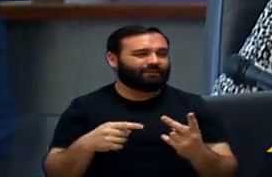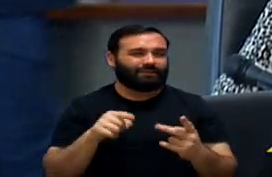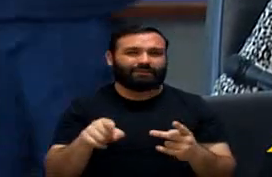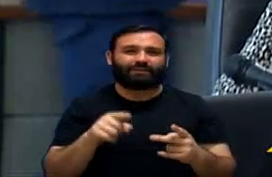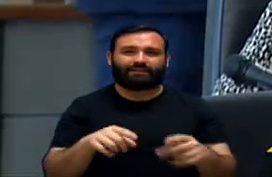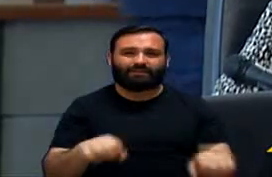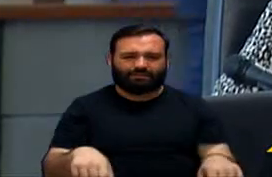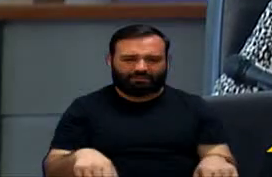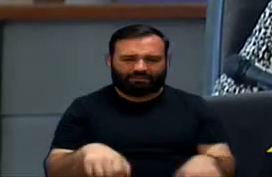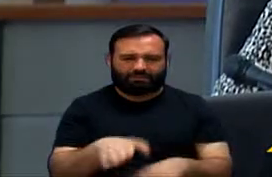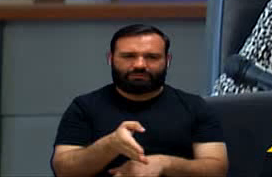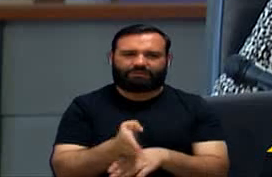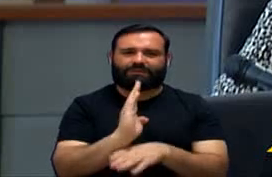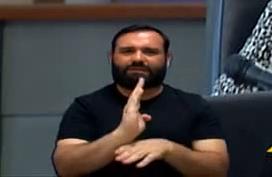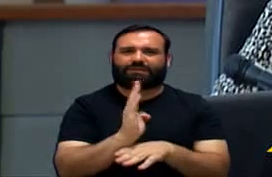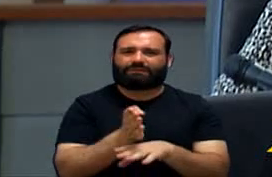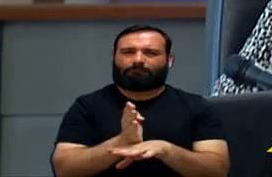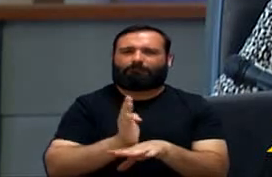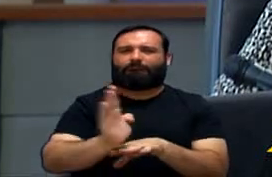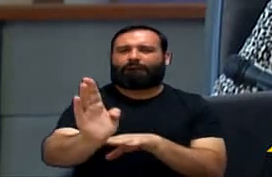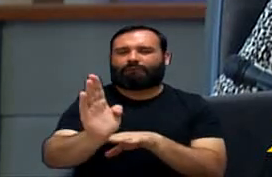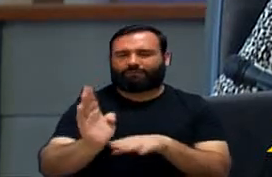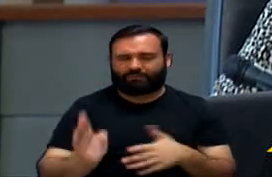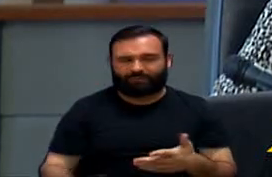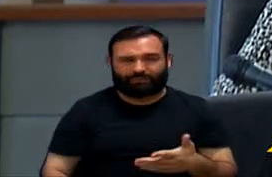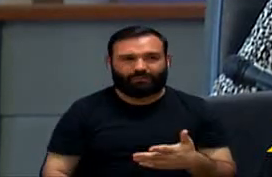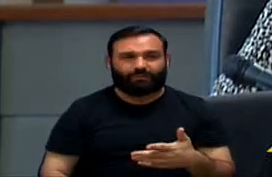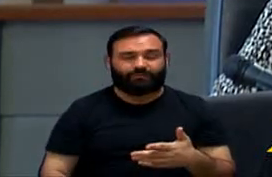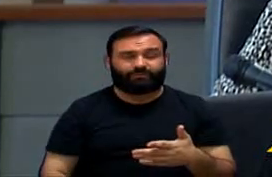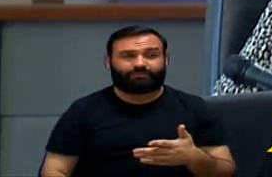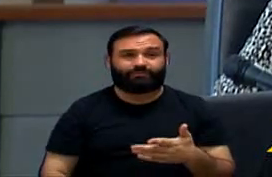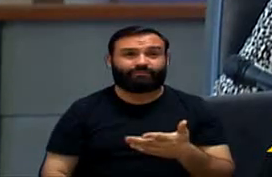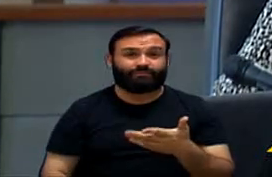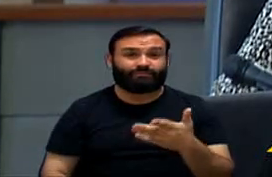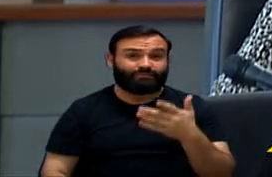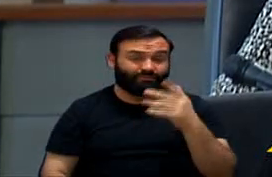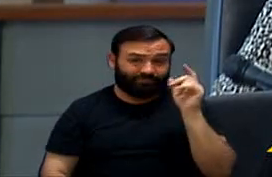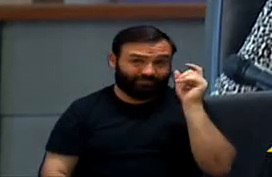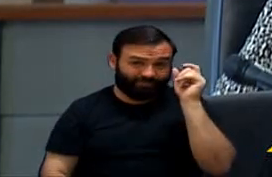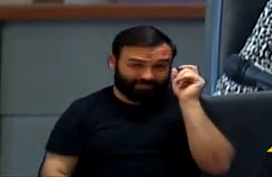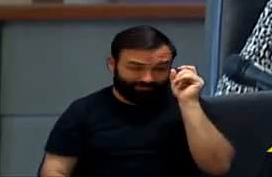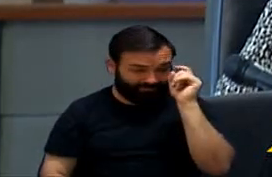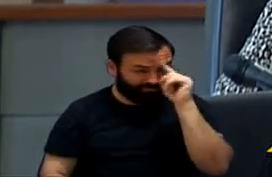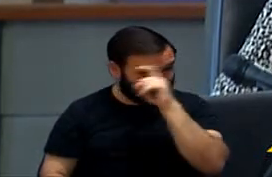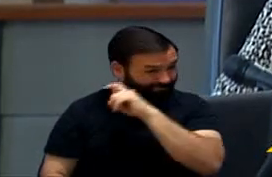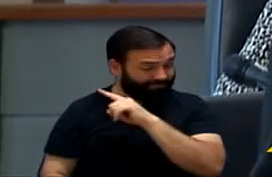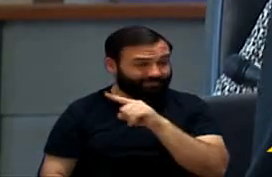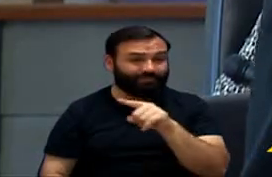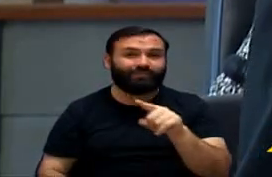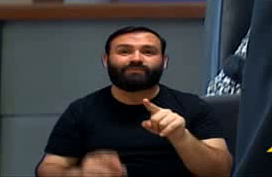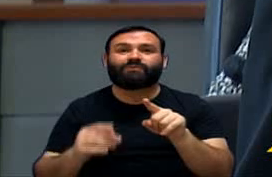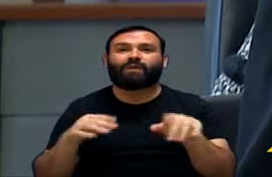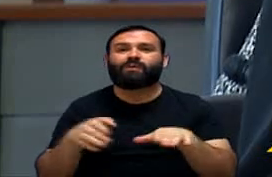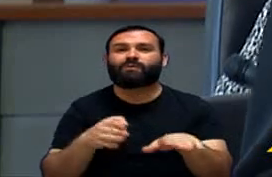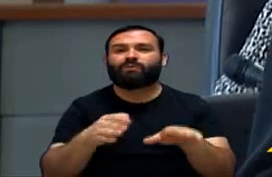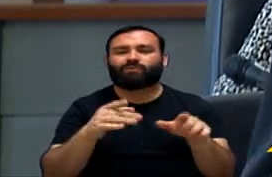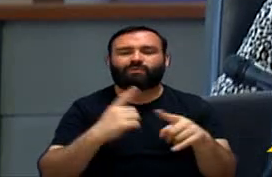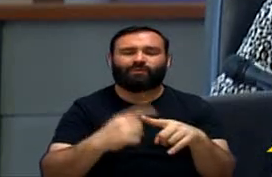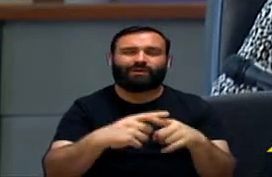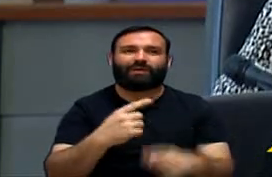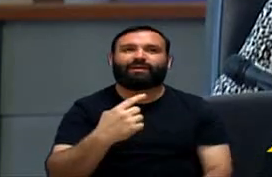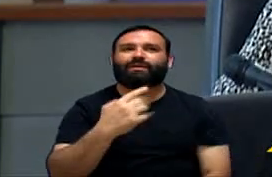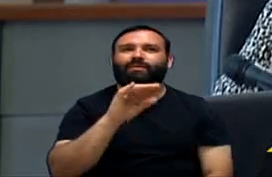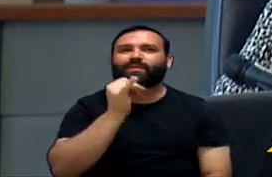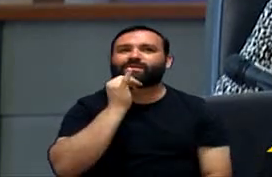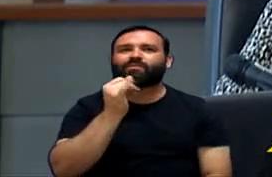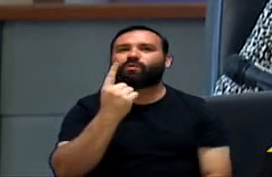aquelas motos de maneira que olha você difícilmente dificilmente você anda no trânsito que a cada um